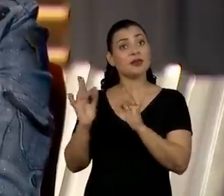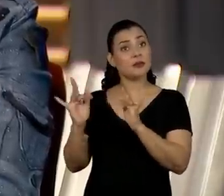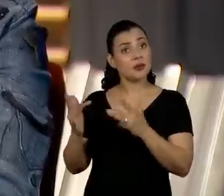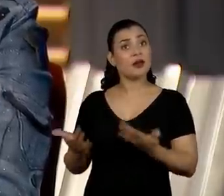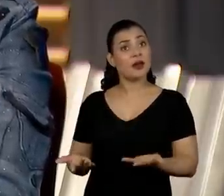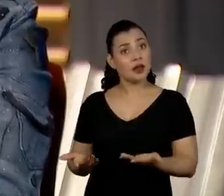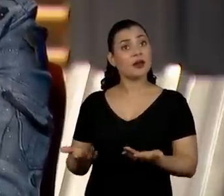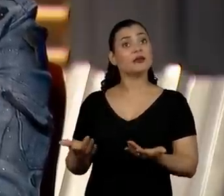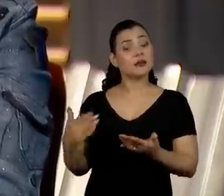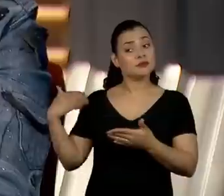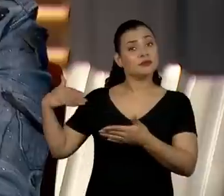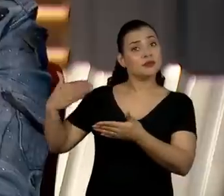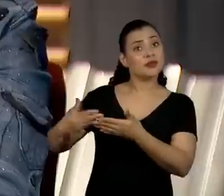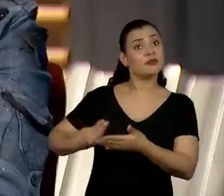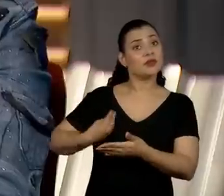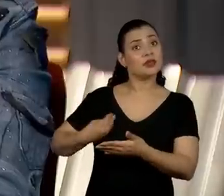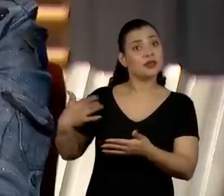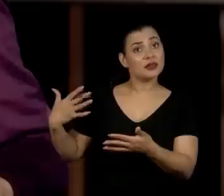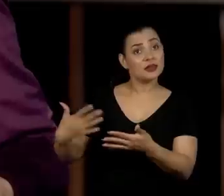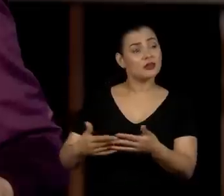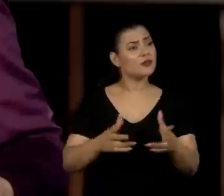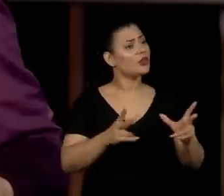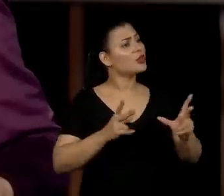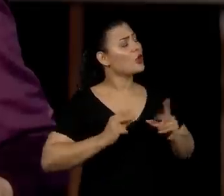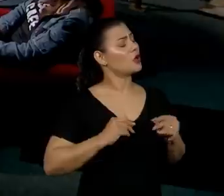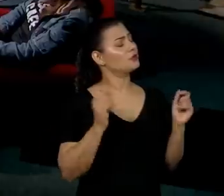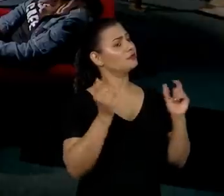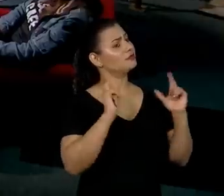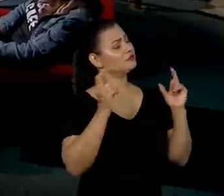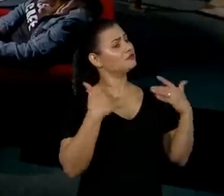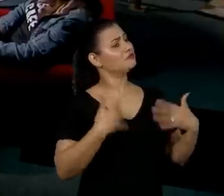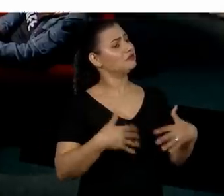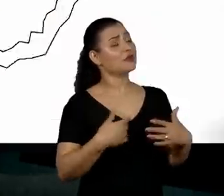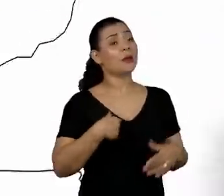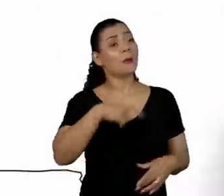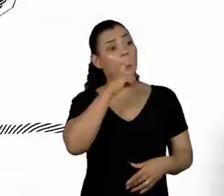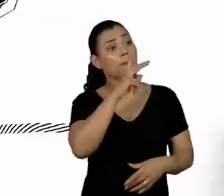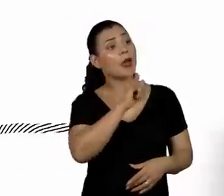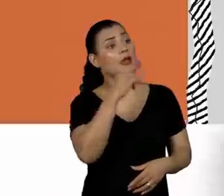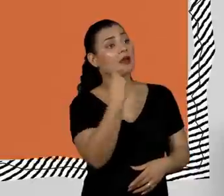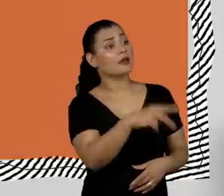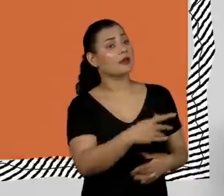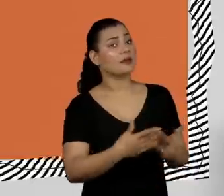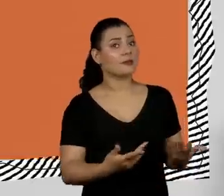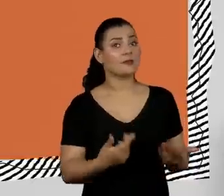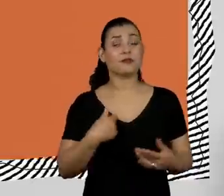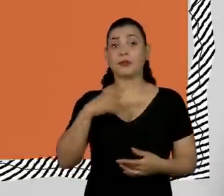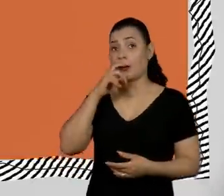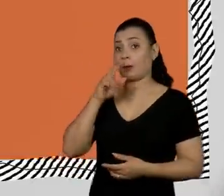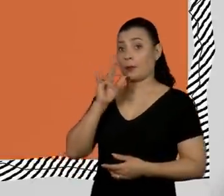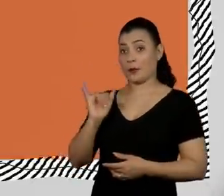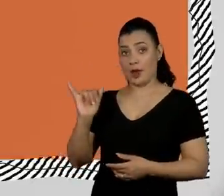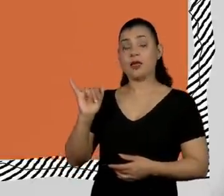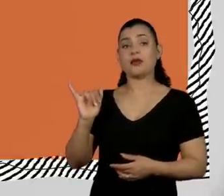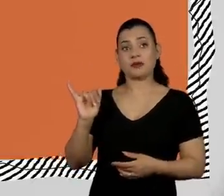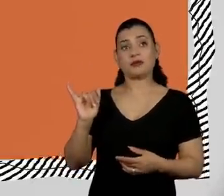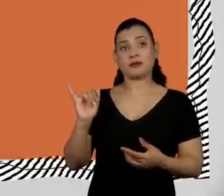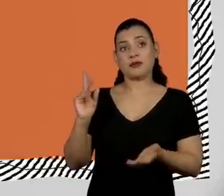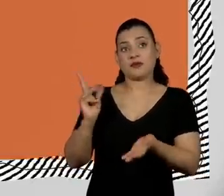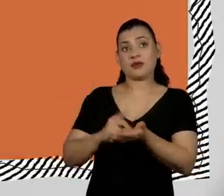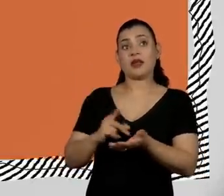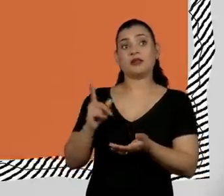no meio do caminho também e o seu pai então meu pai é